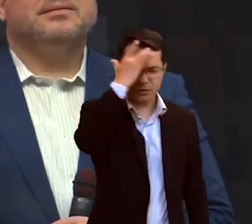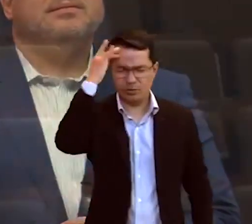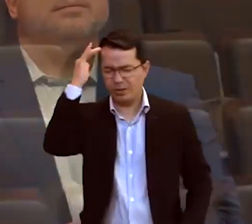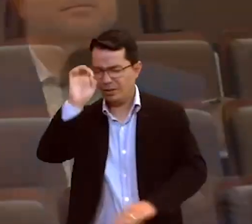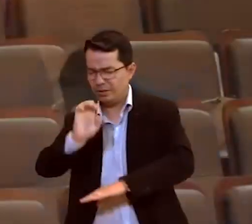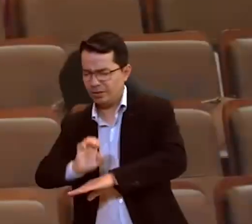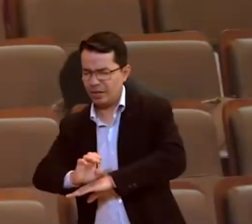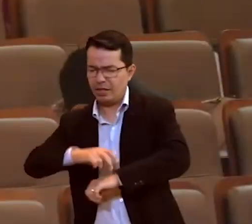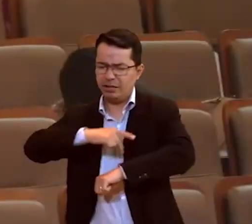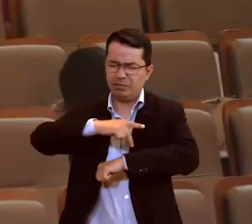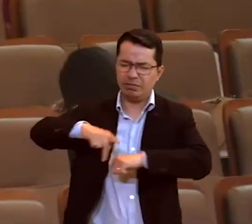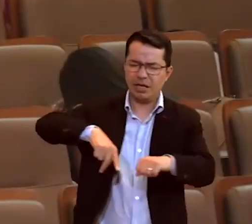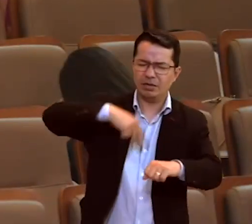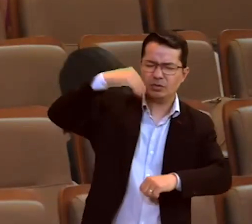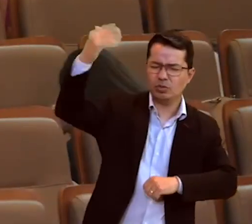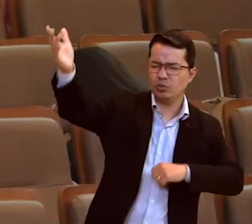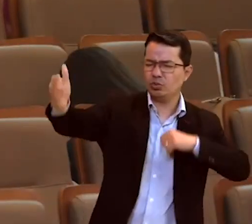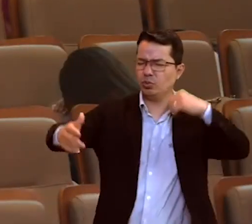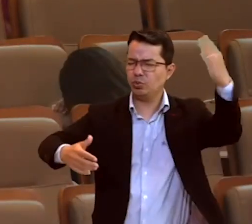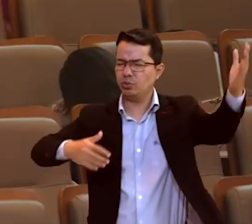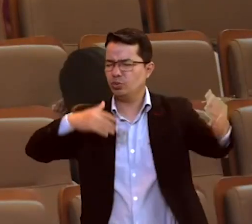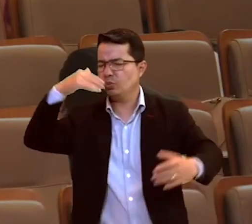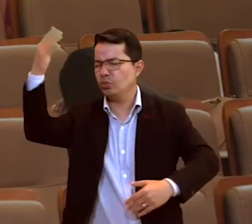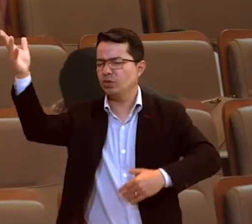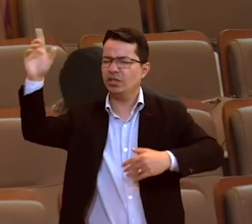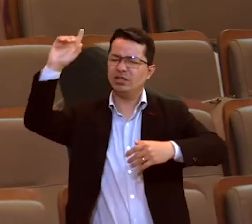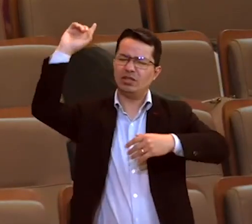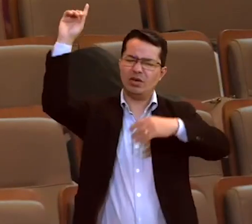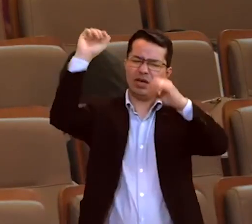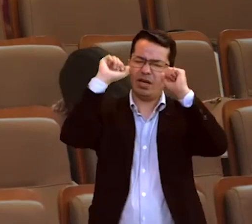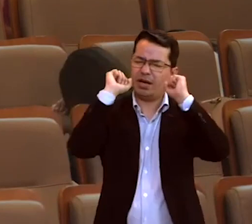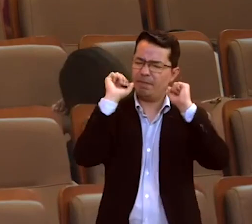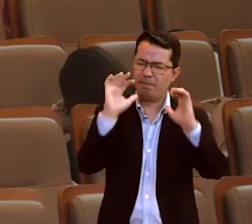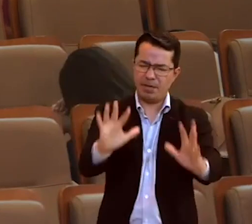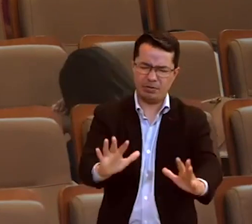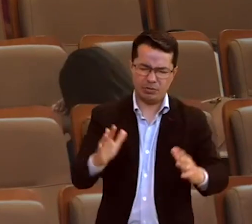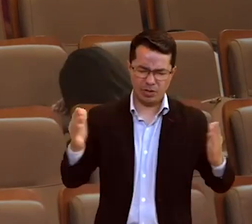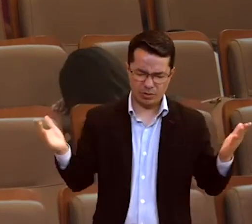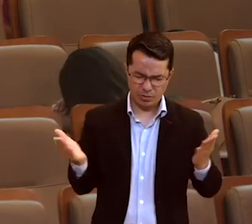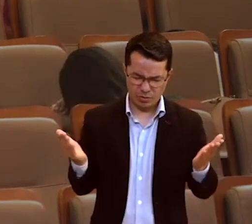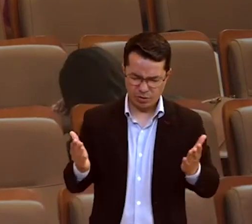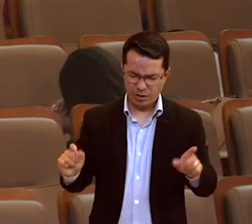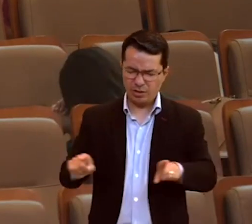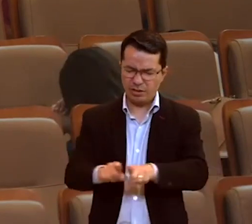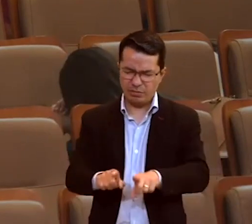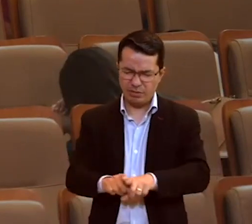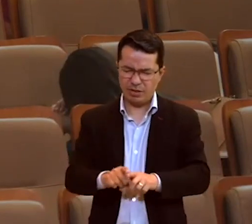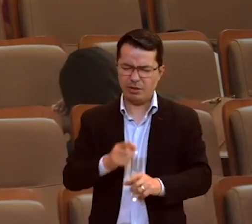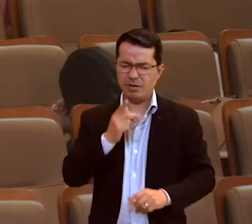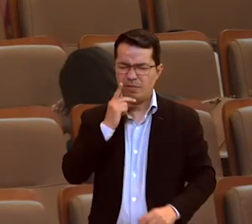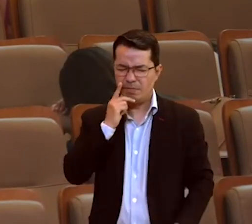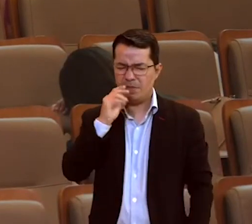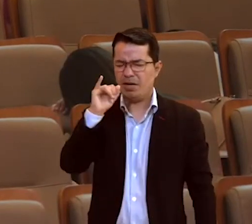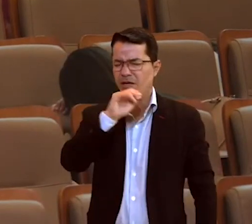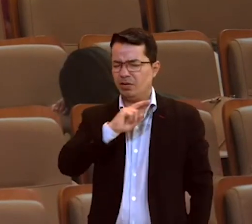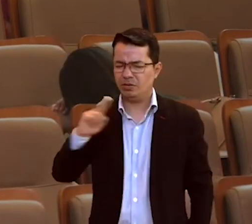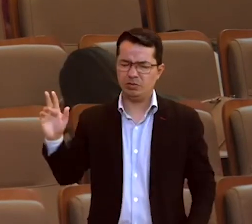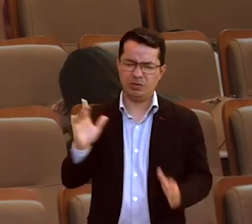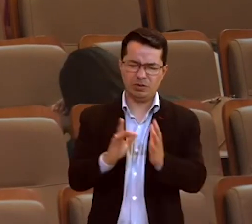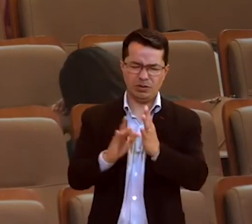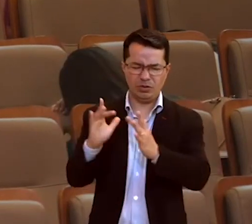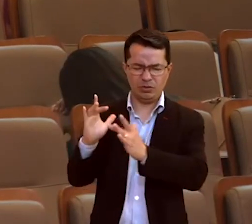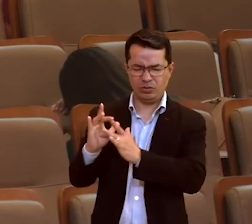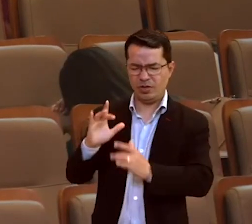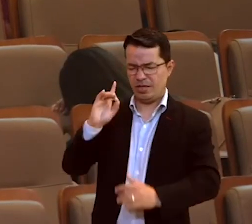nações, países. Pai, vai, coloca a Tua mão. Eu coloco em especial, Pai, a Daniela, A Daniela, ela foi agora para o hospital, Pai, gravidez de